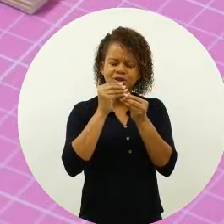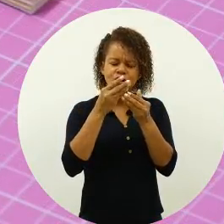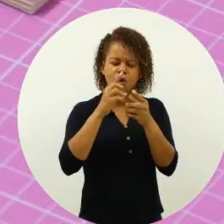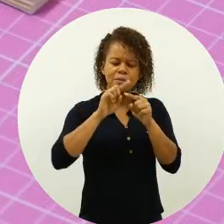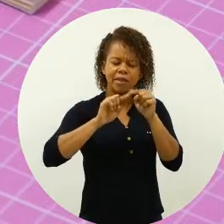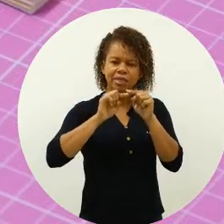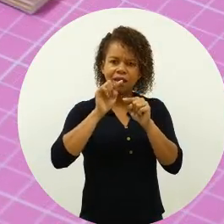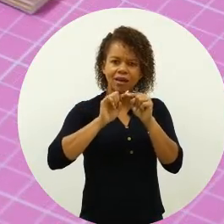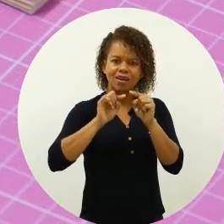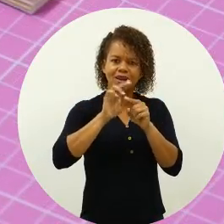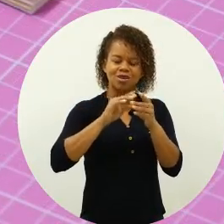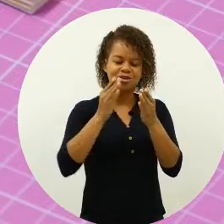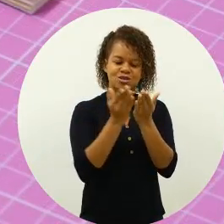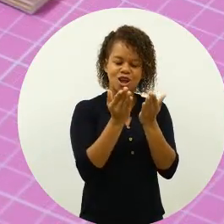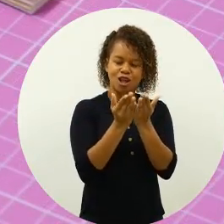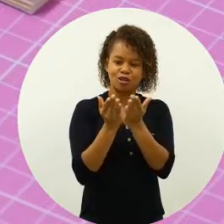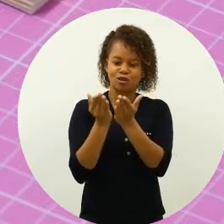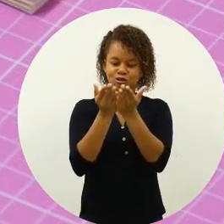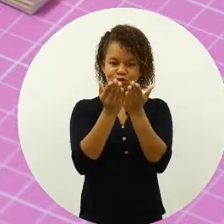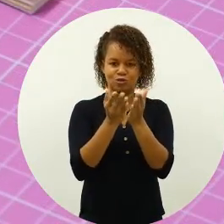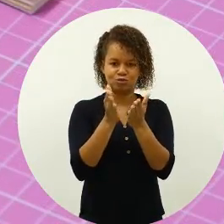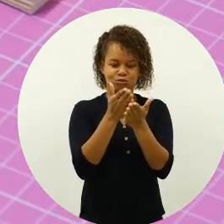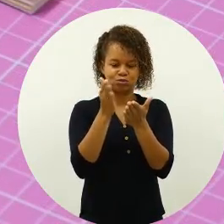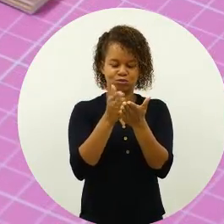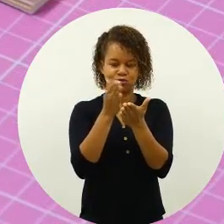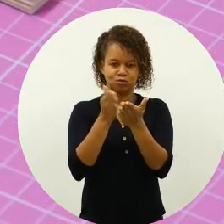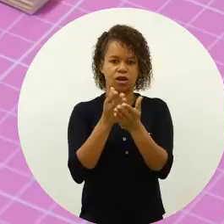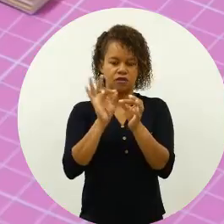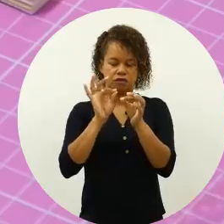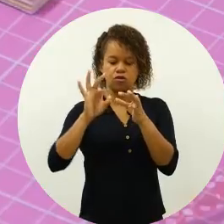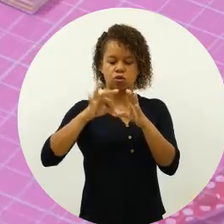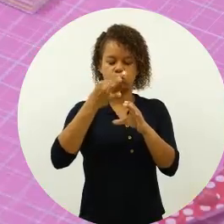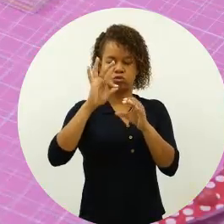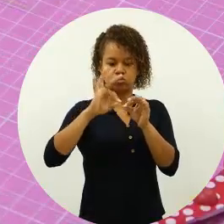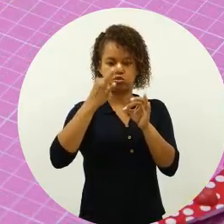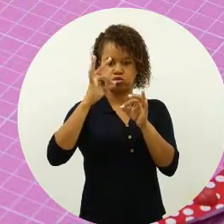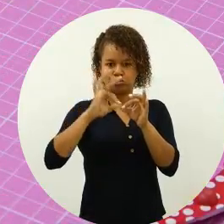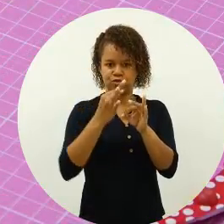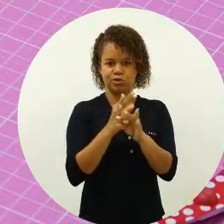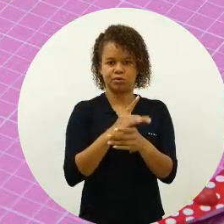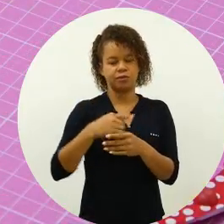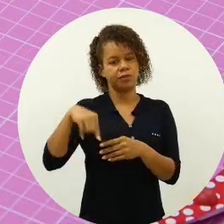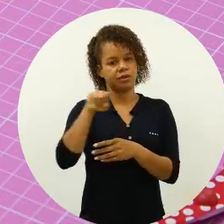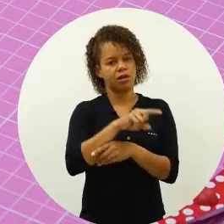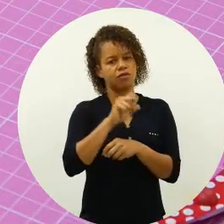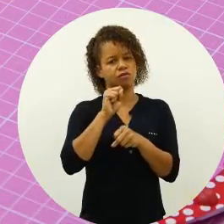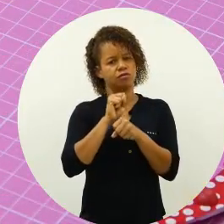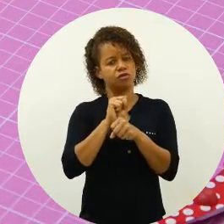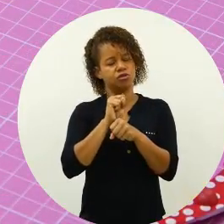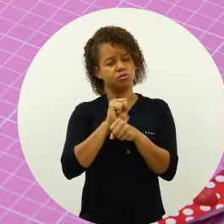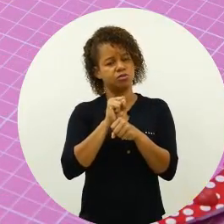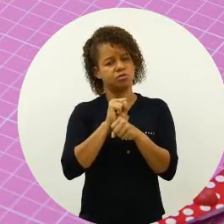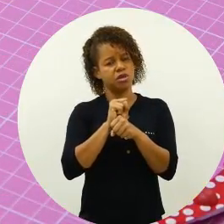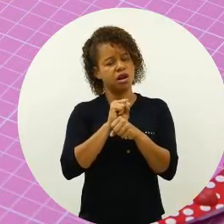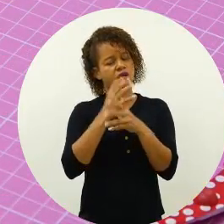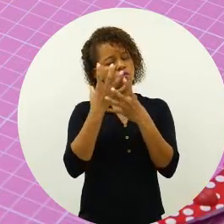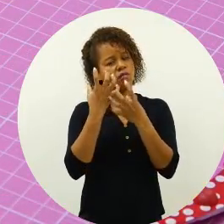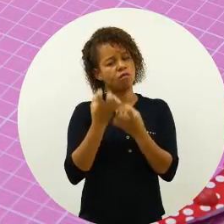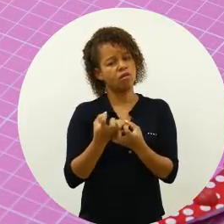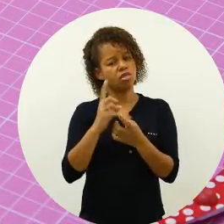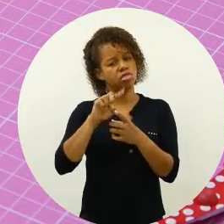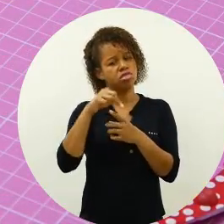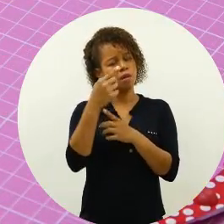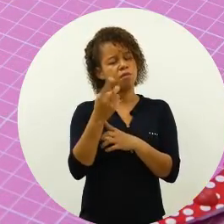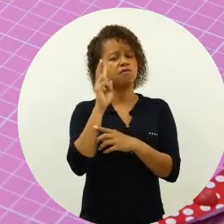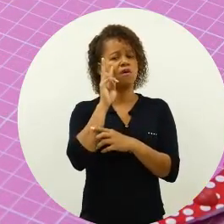o material que a gente encadernou, que a gente fez a costura. Então, agora nós vamos esperar secar e depois